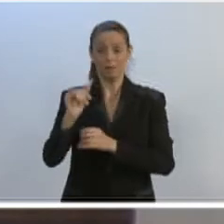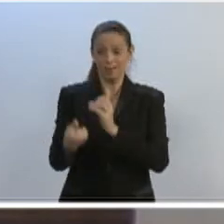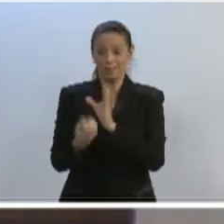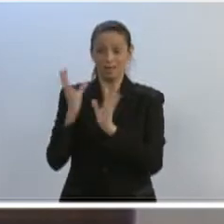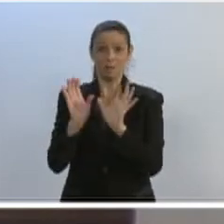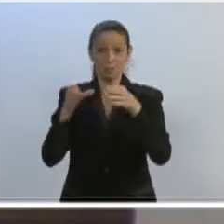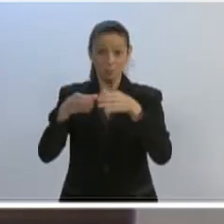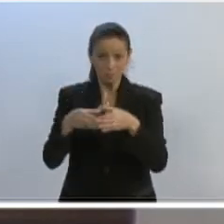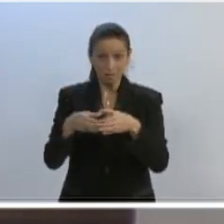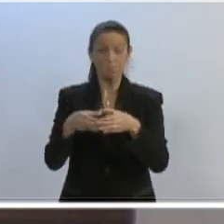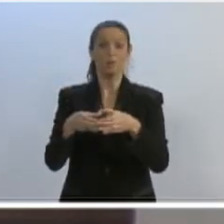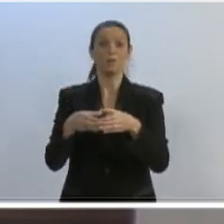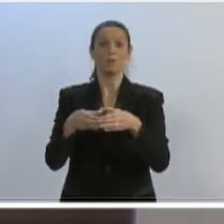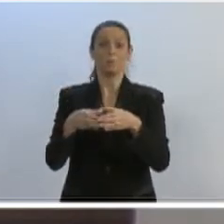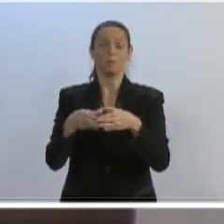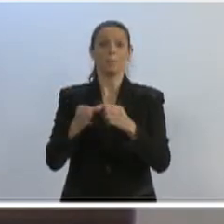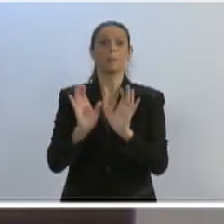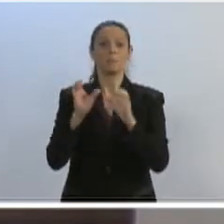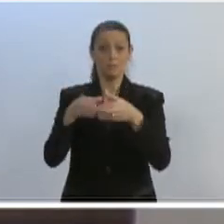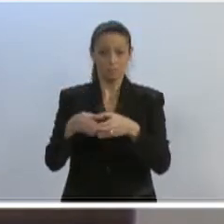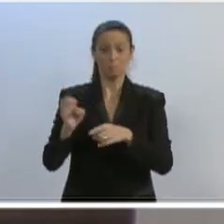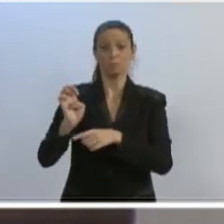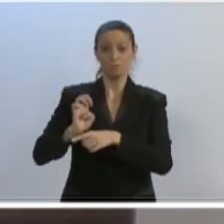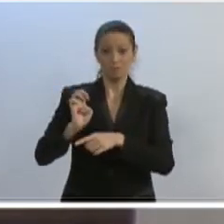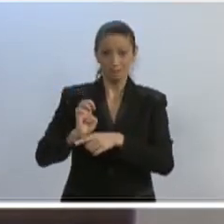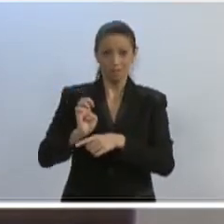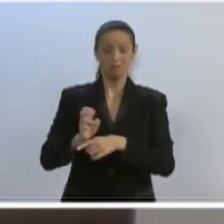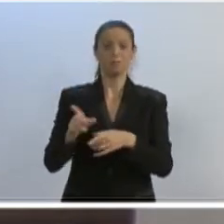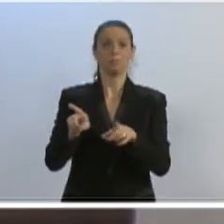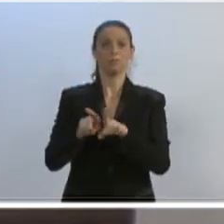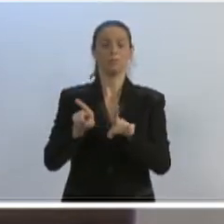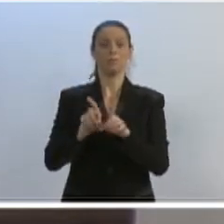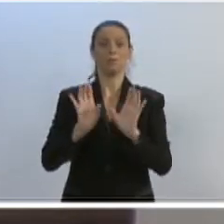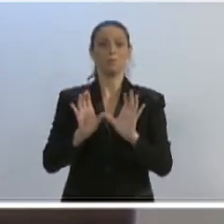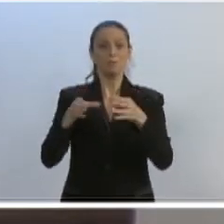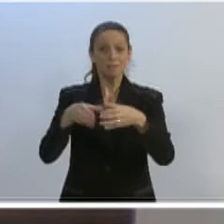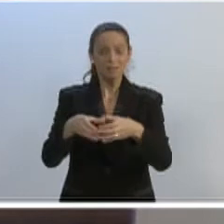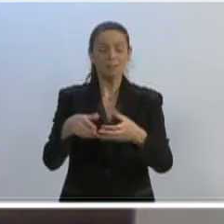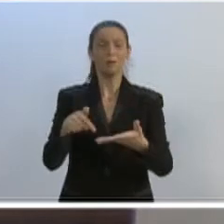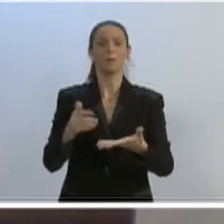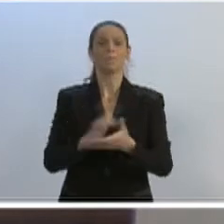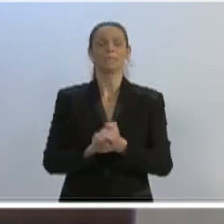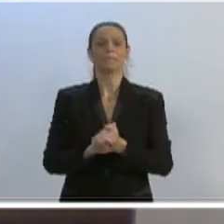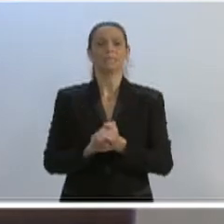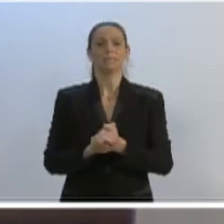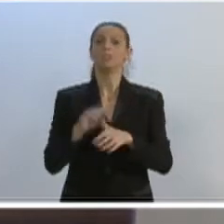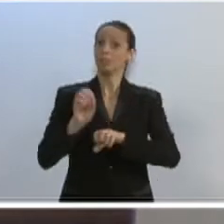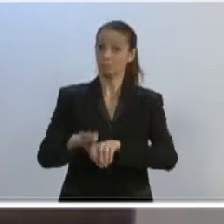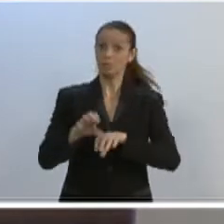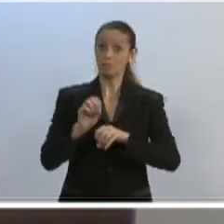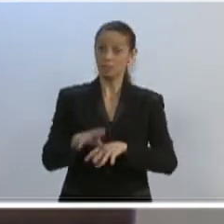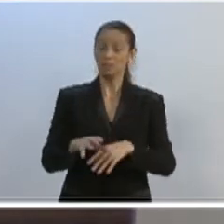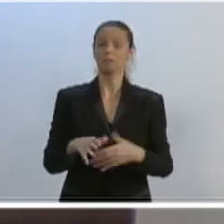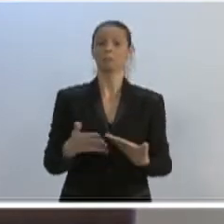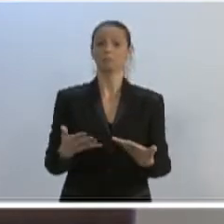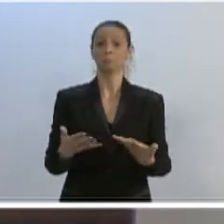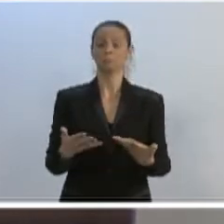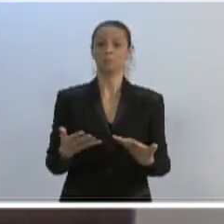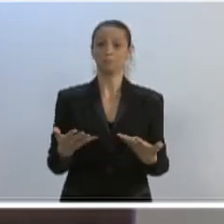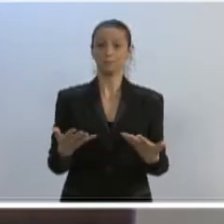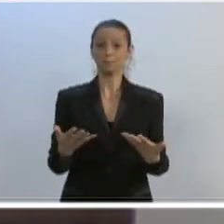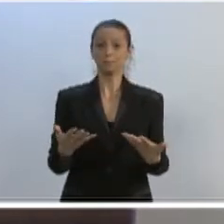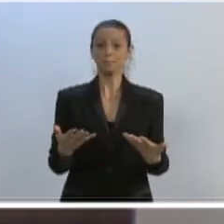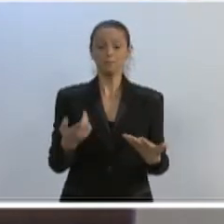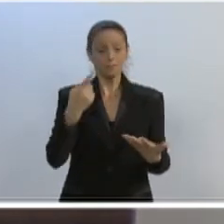do estado a nossa comissão onde também de de de educação nessa casa civil do governador é